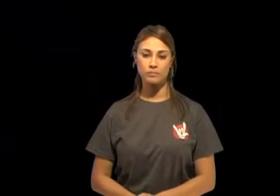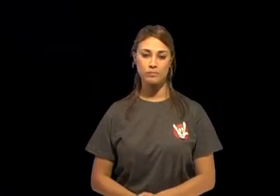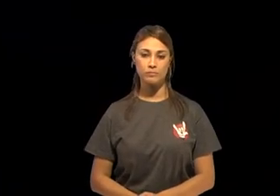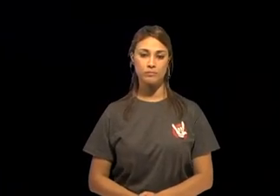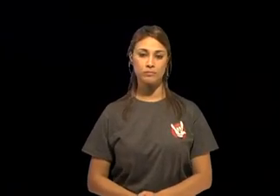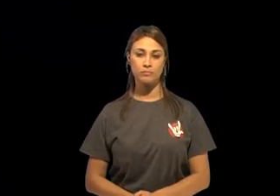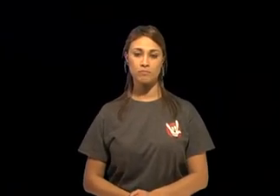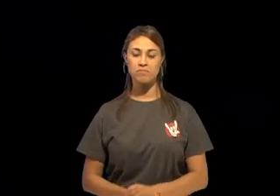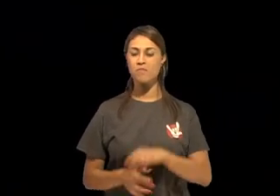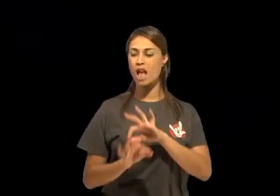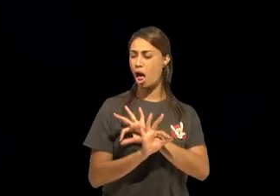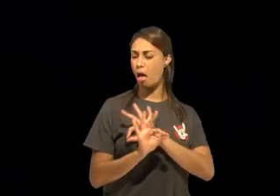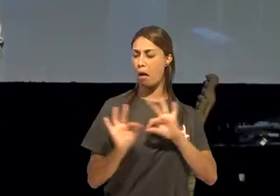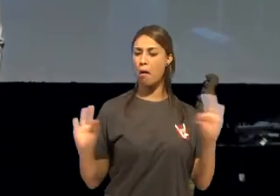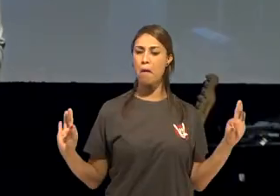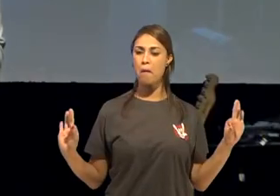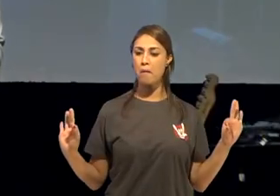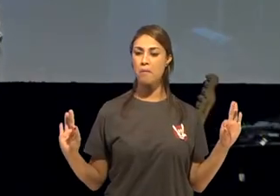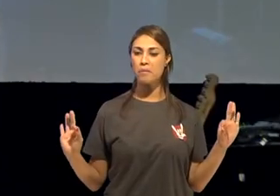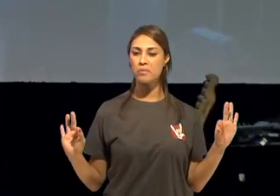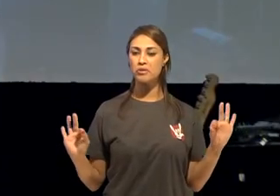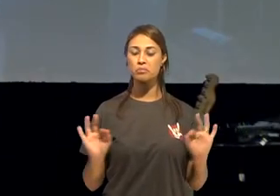Ótimos pregadores, mas líderes rasos.